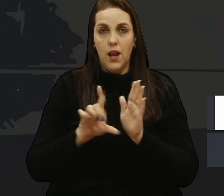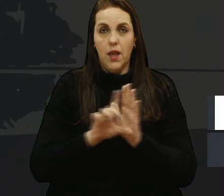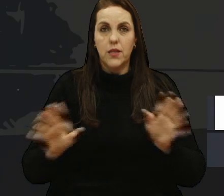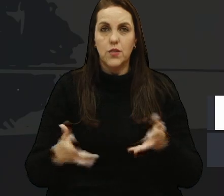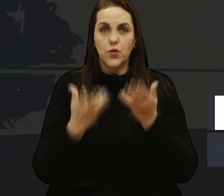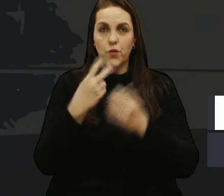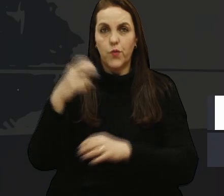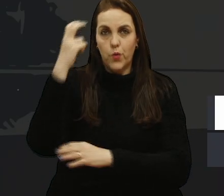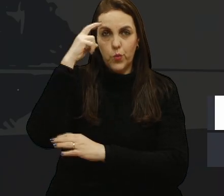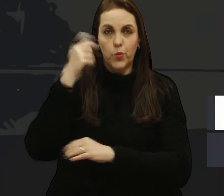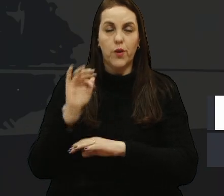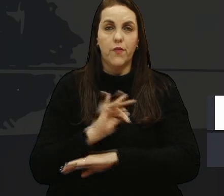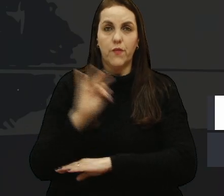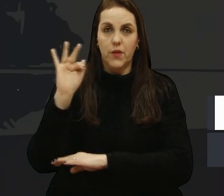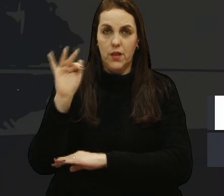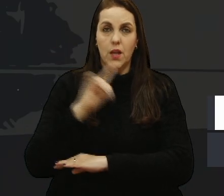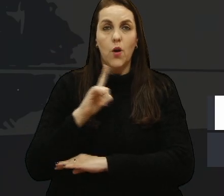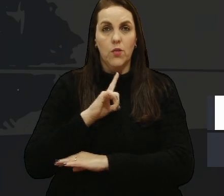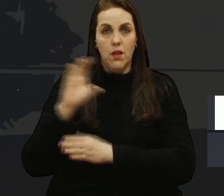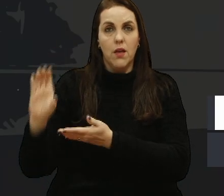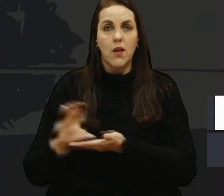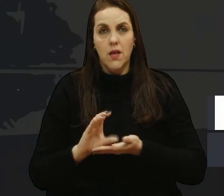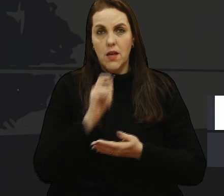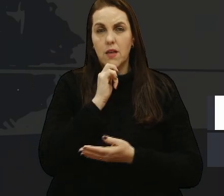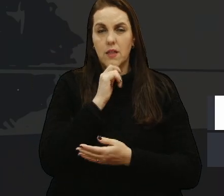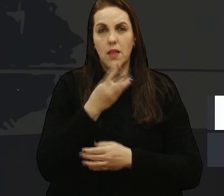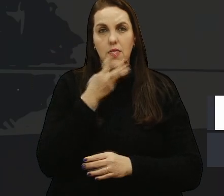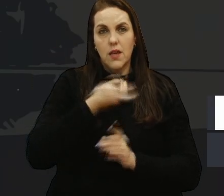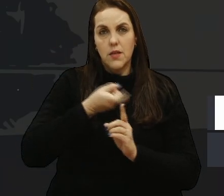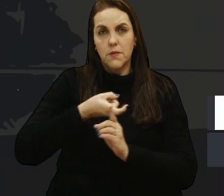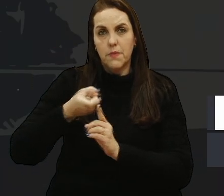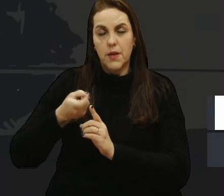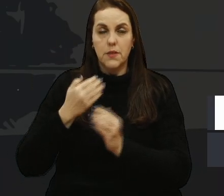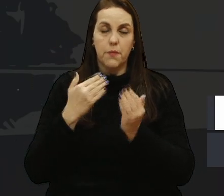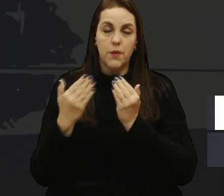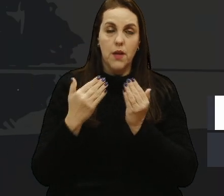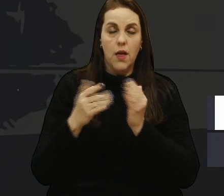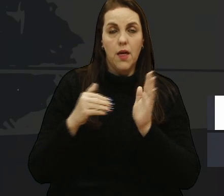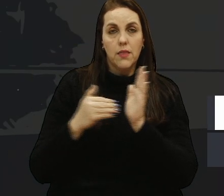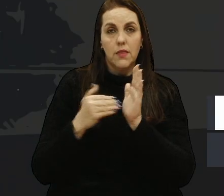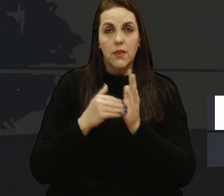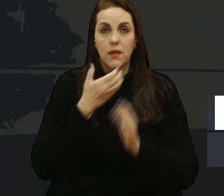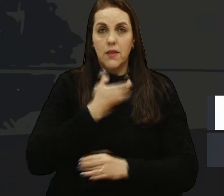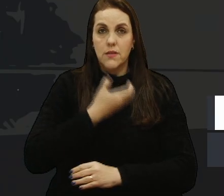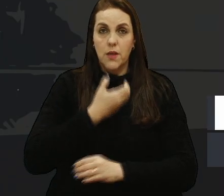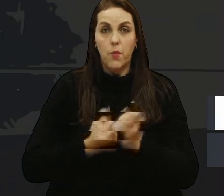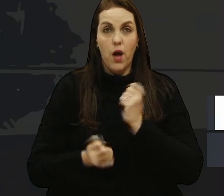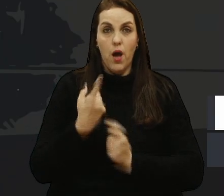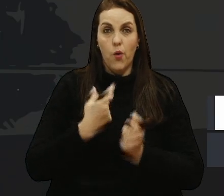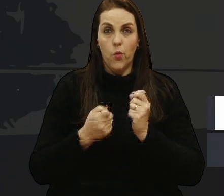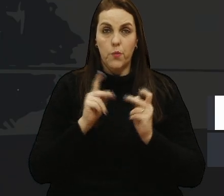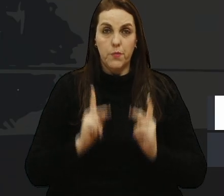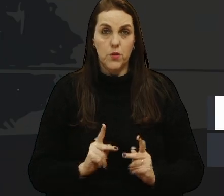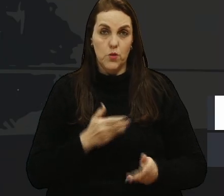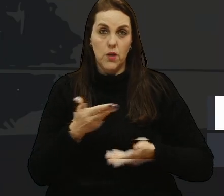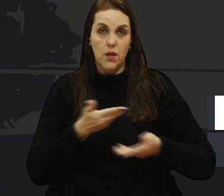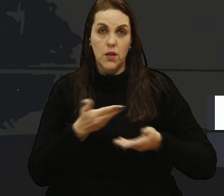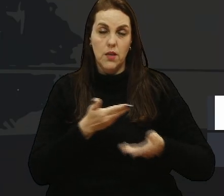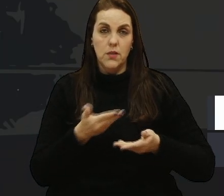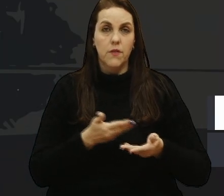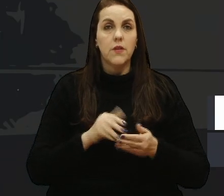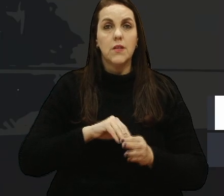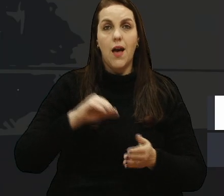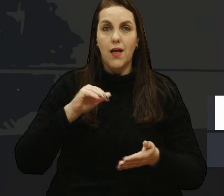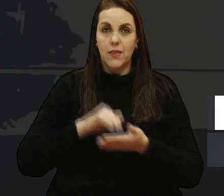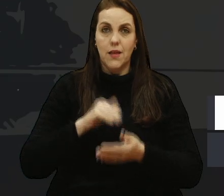lei de incentivo federal. Tem a captação trimestral projetada até dezembro e alguns prestadores de serviços vão receber até dezembro deste ano,